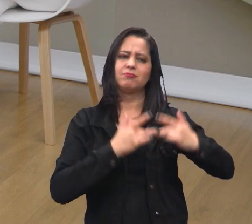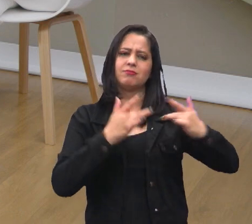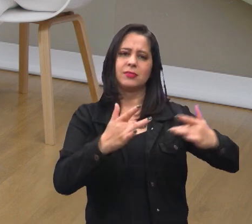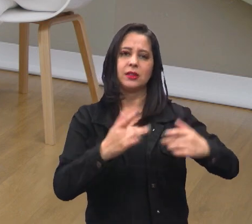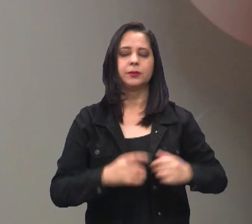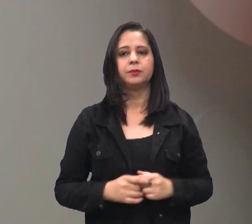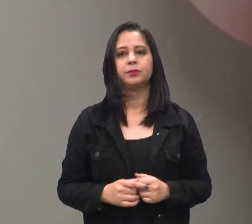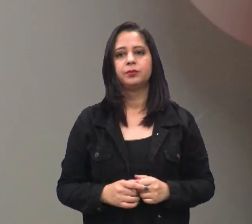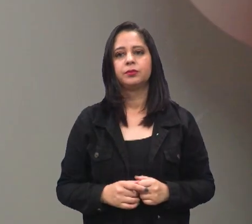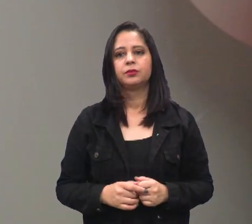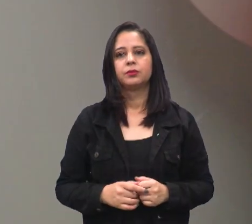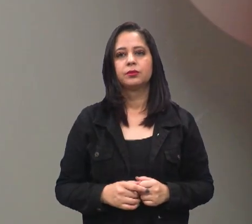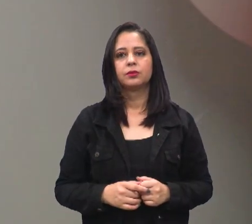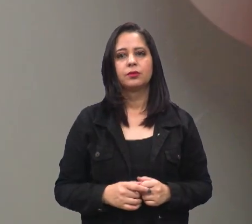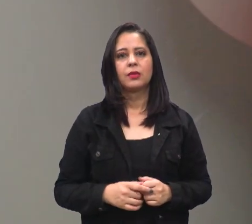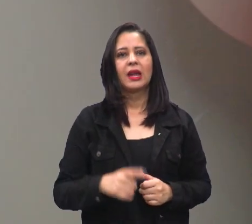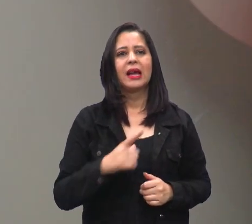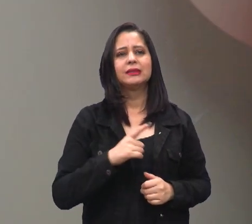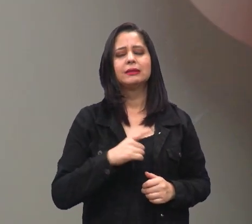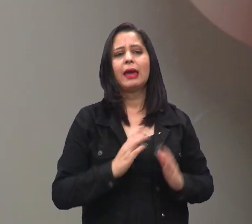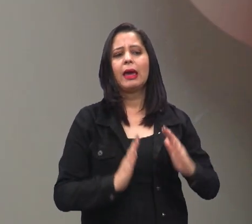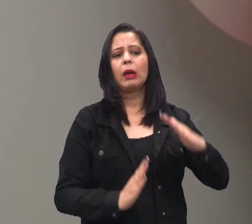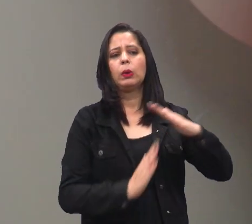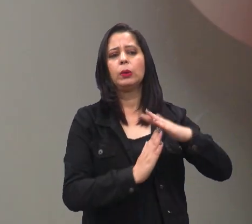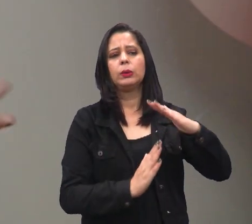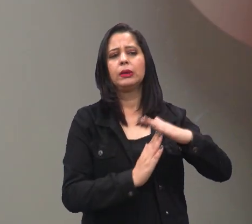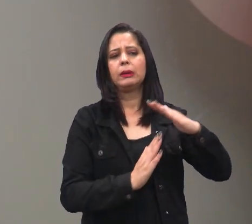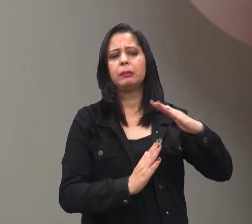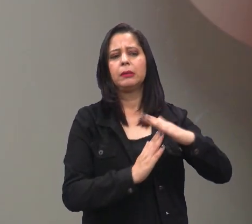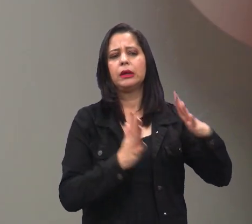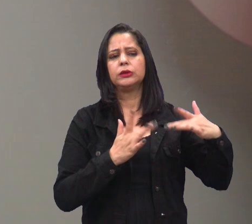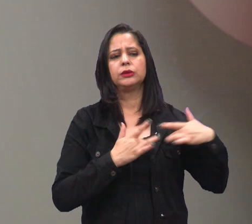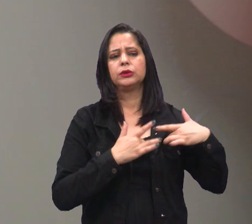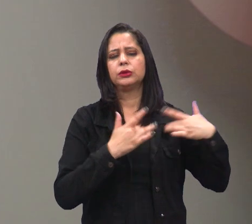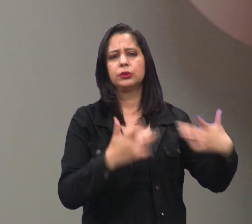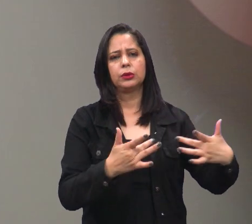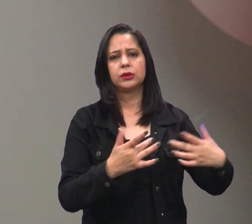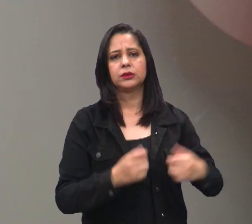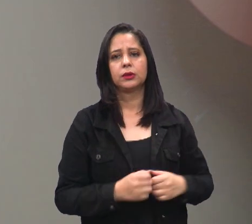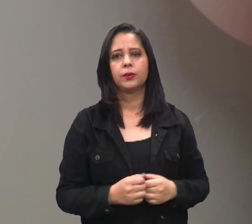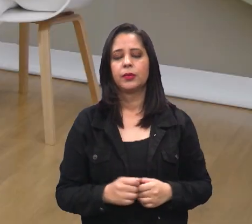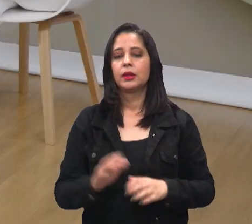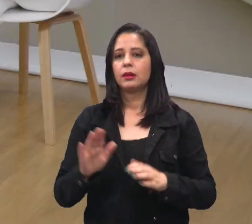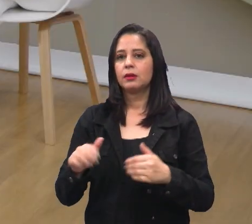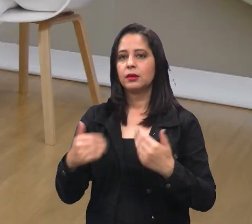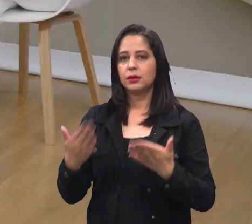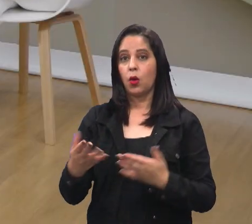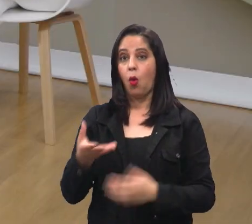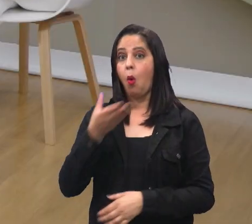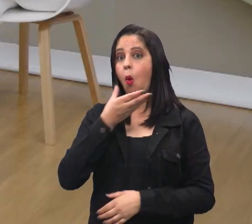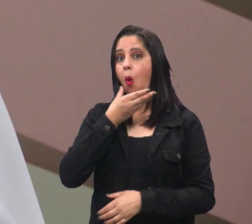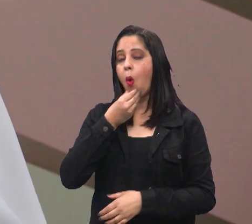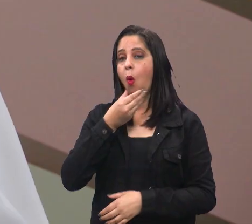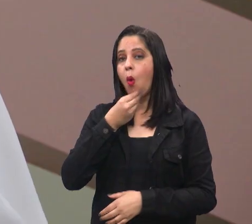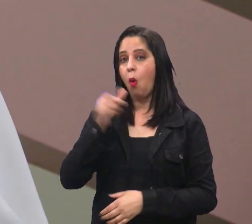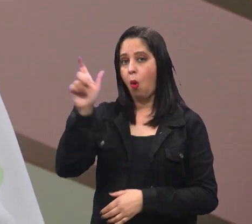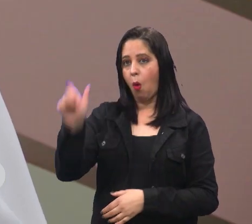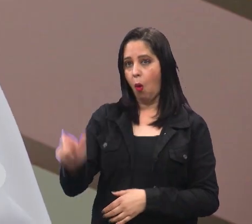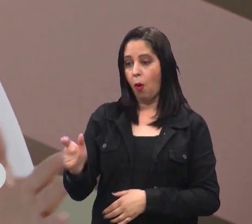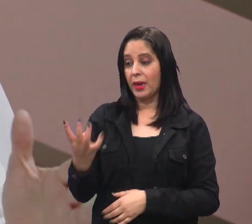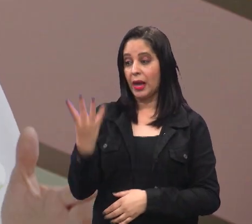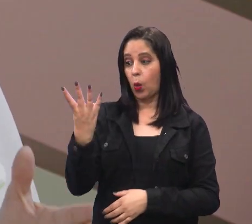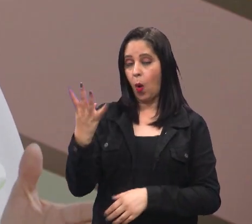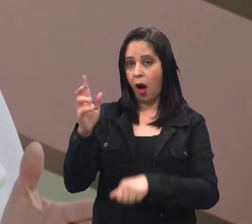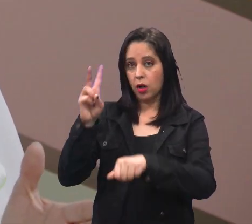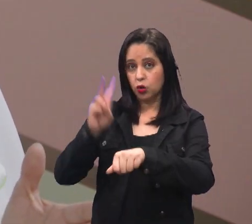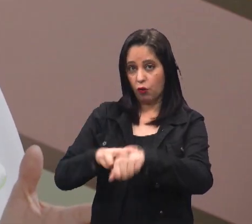um limite de doações, assim, por ano, para as pessoas que são doadoras? Em geral, o homem pode doar até 4 vezes